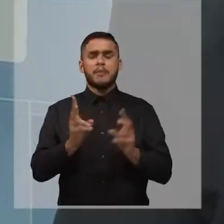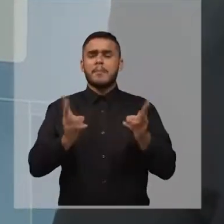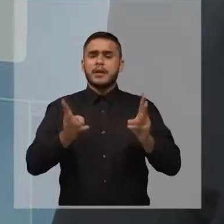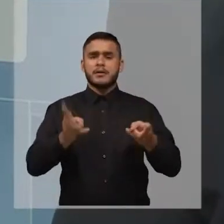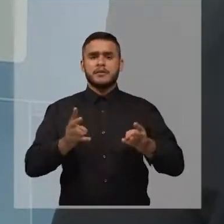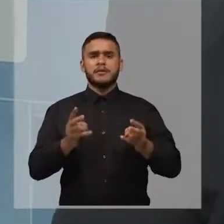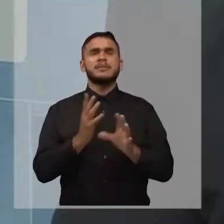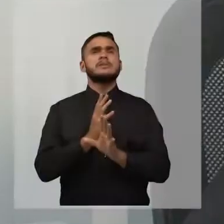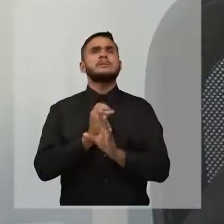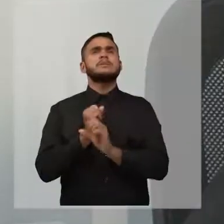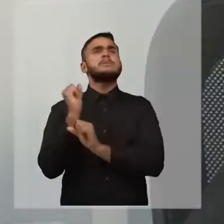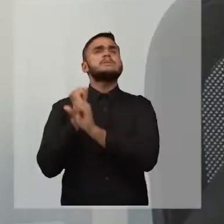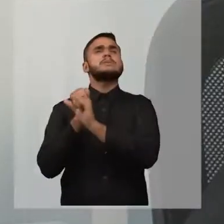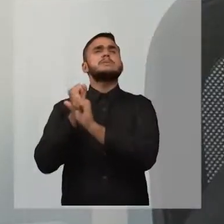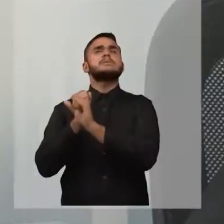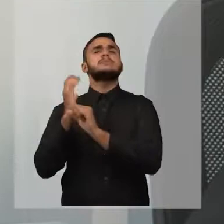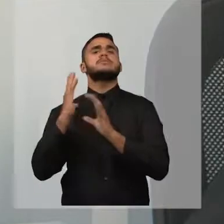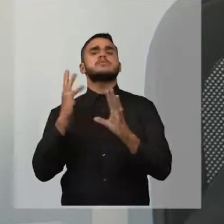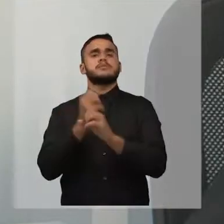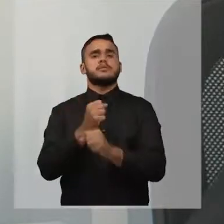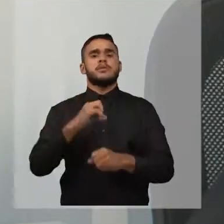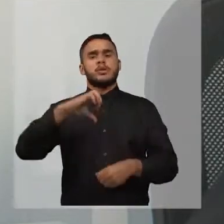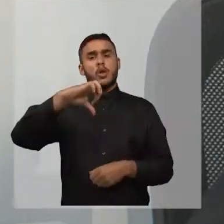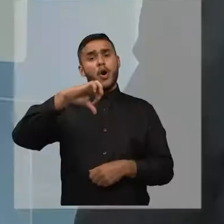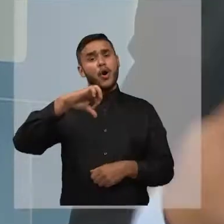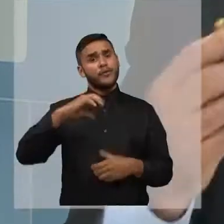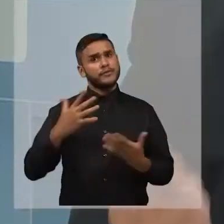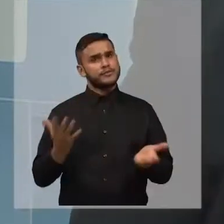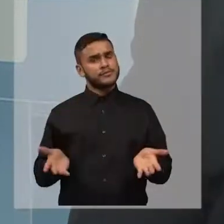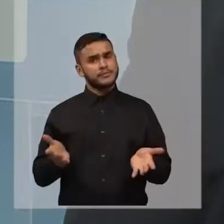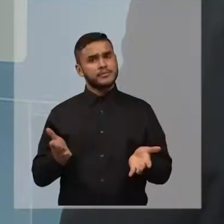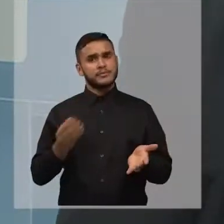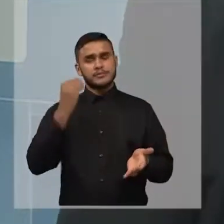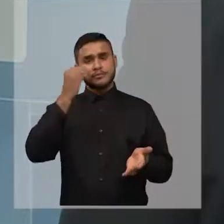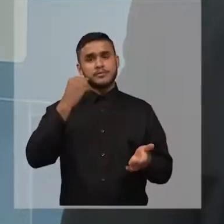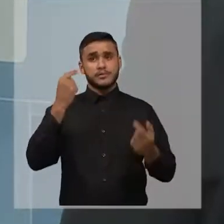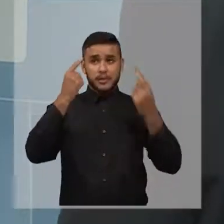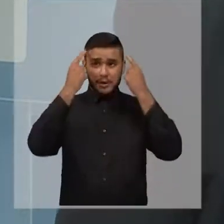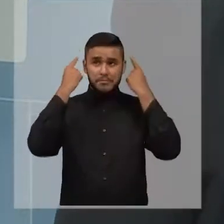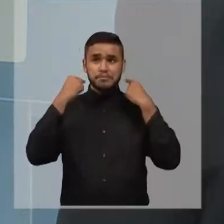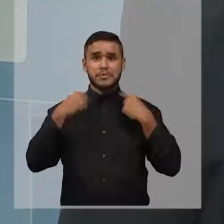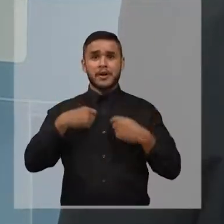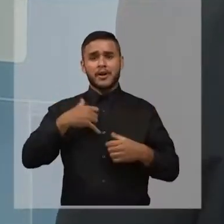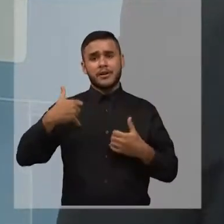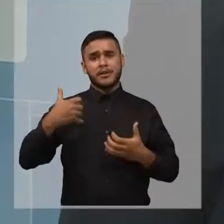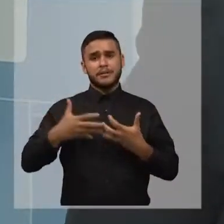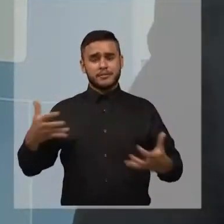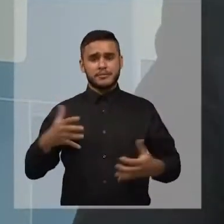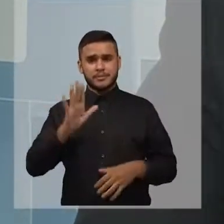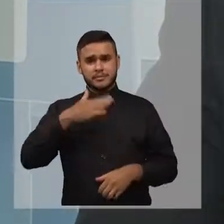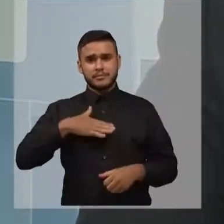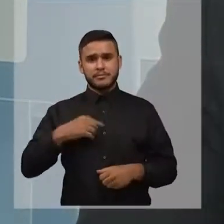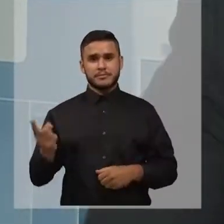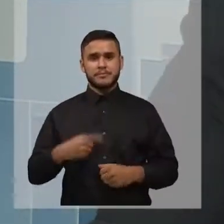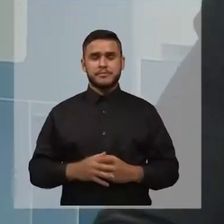ar há quanto tempo, Luiz? Já vai fazer 9 anos. Fiquei com o cabelo branco aqui, então não tem como mudar não. Eu volto já, não sai daí